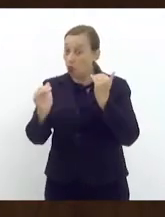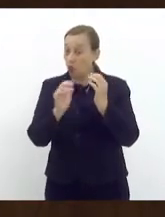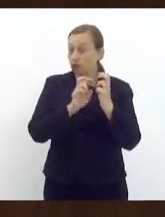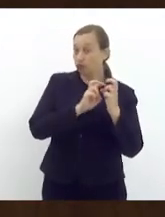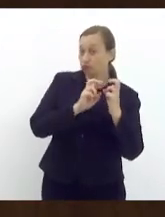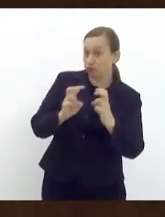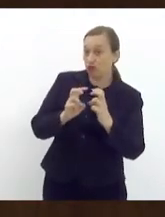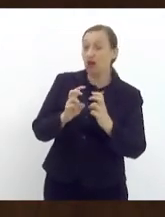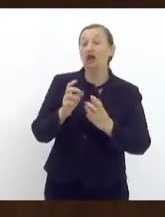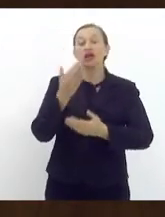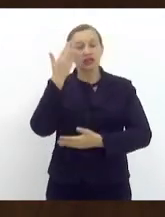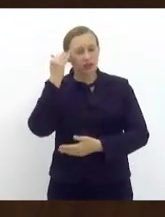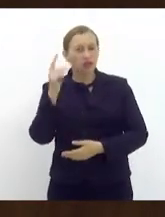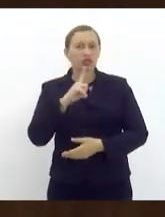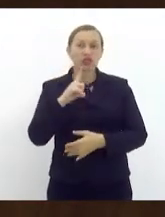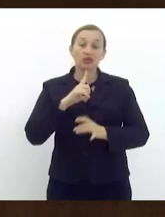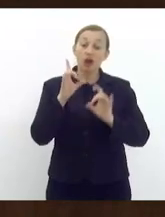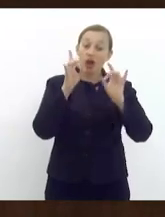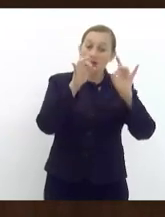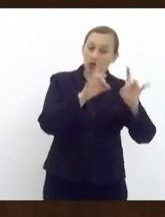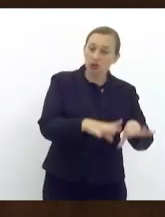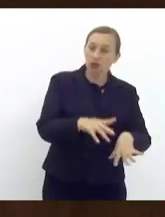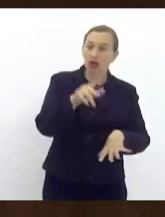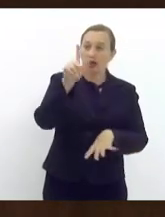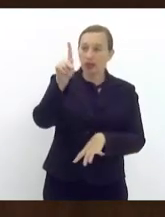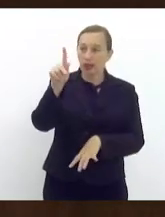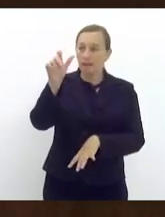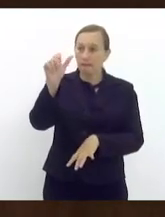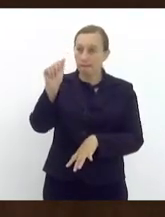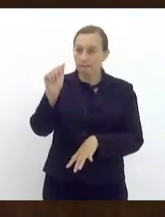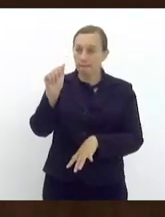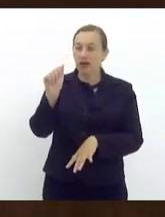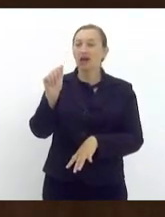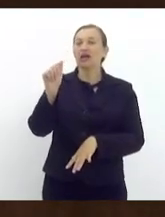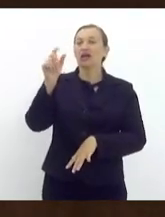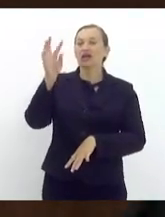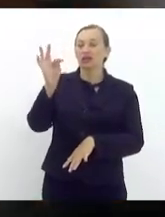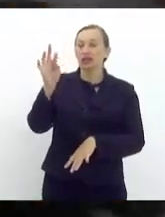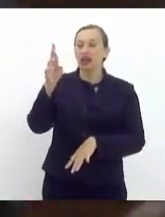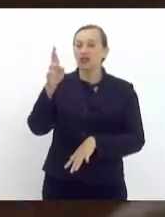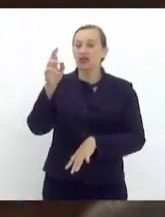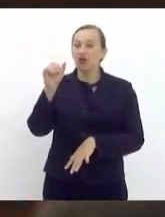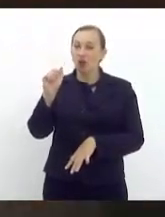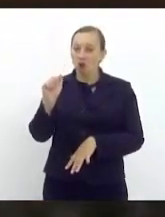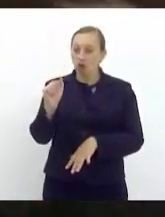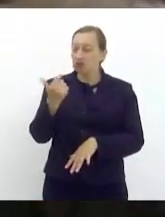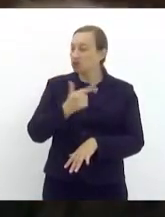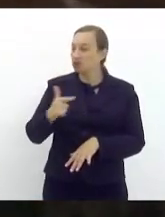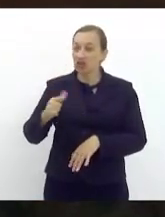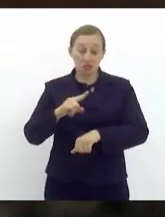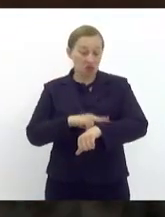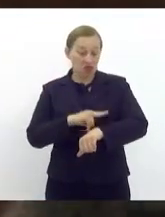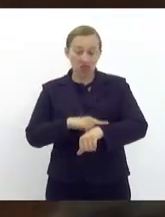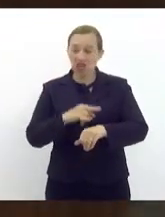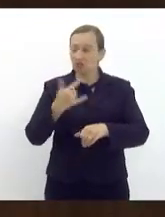plataformas, não temos banheiros para as mulheres nas plataformas, não temos